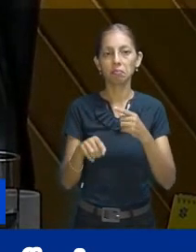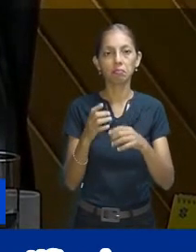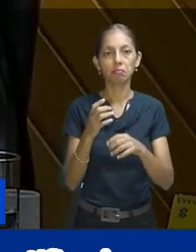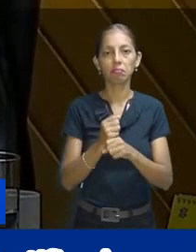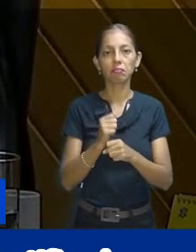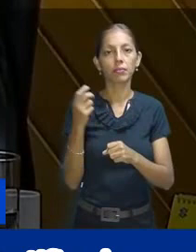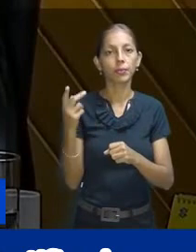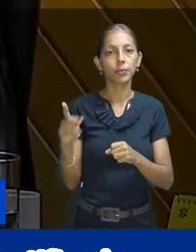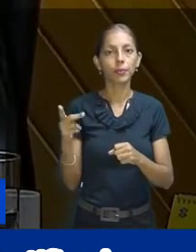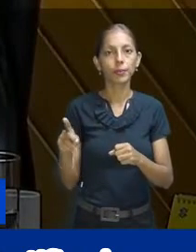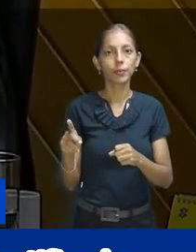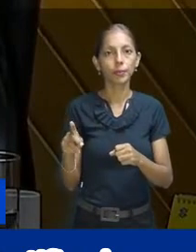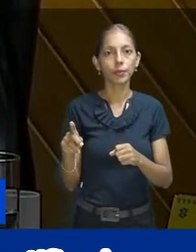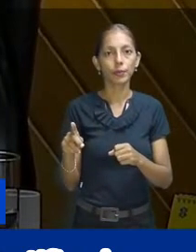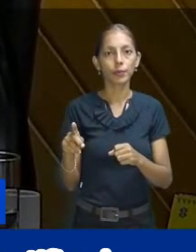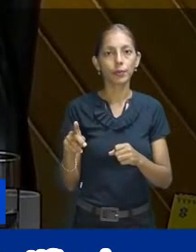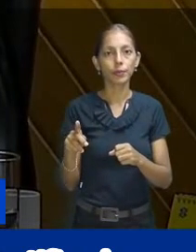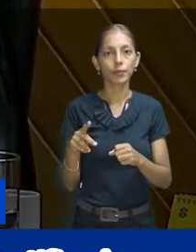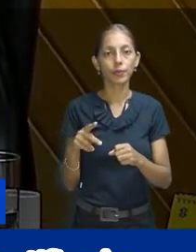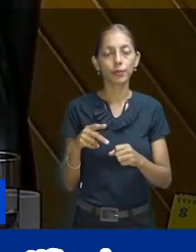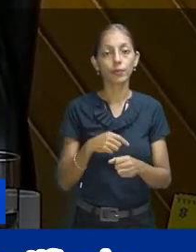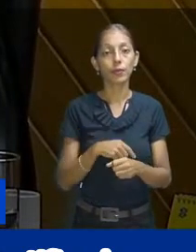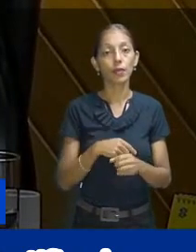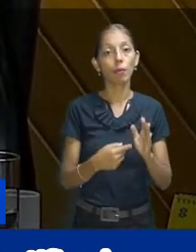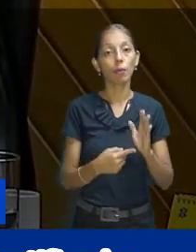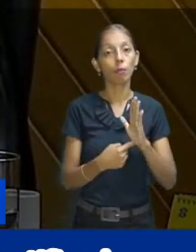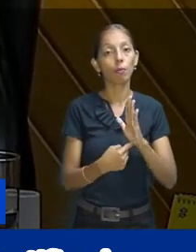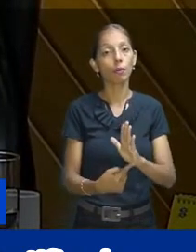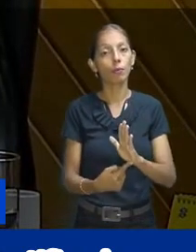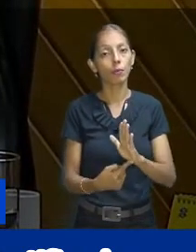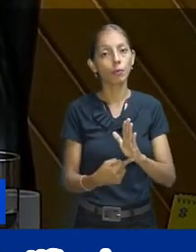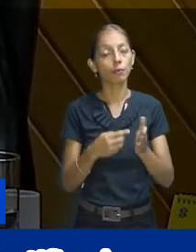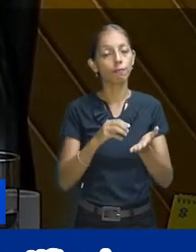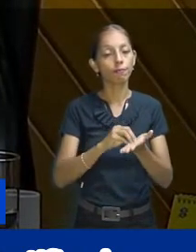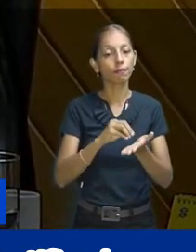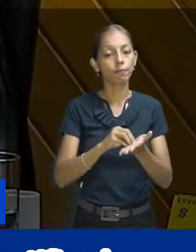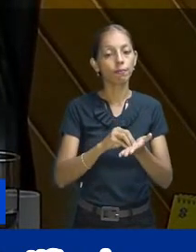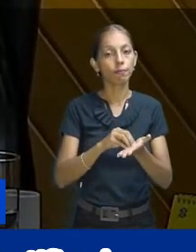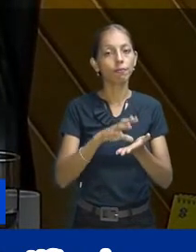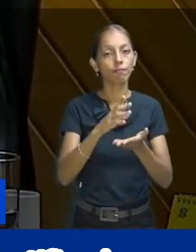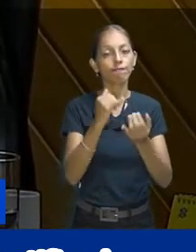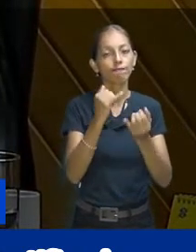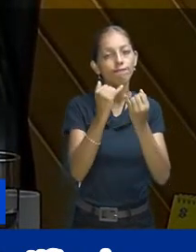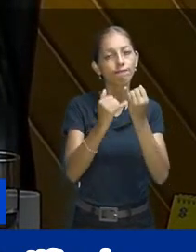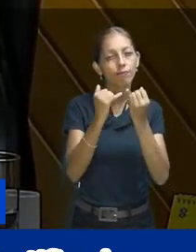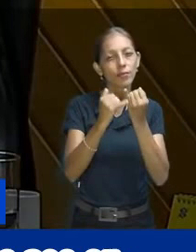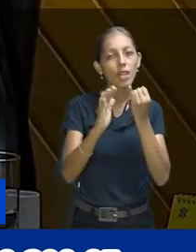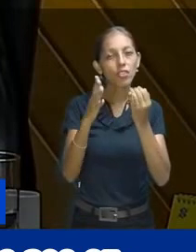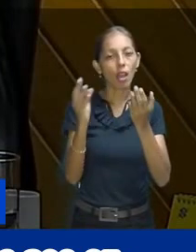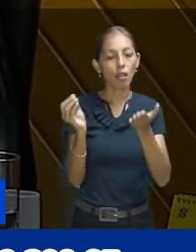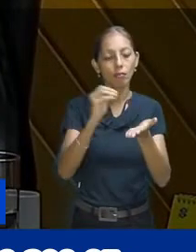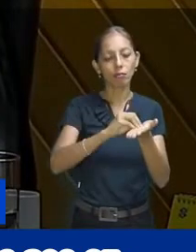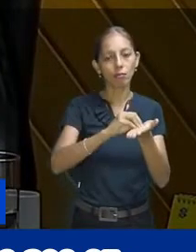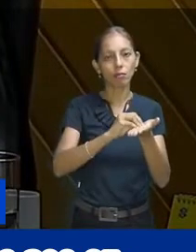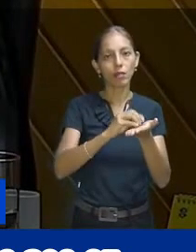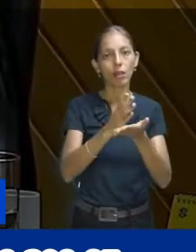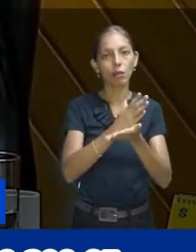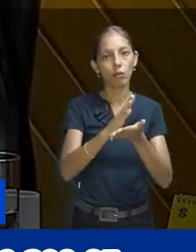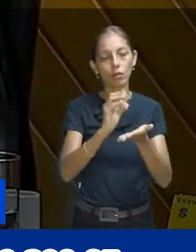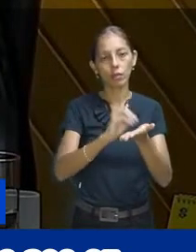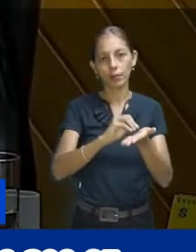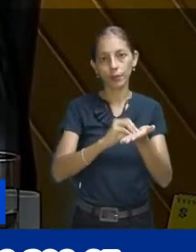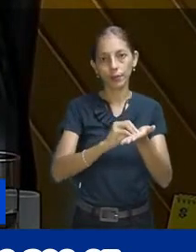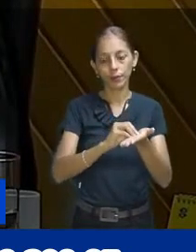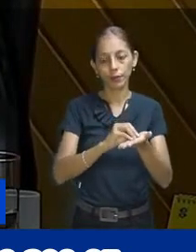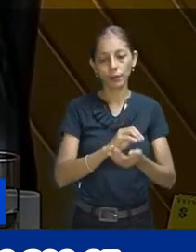razão da não apresentação da prestação de contas parcial. O mesmo já havia sido identificado também no parecer preliminar do